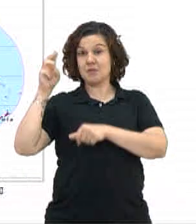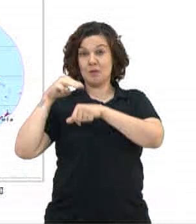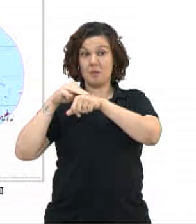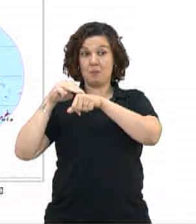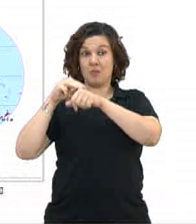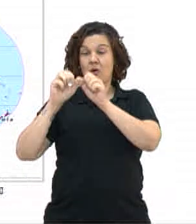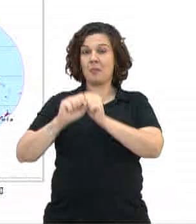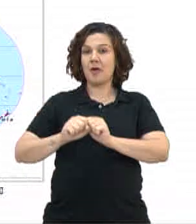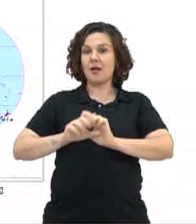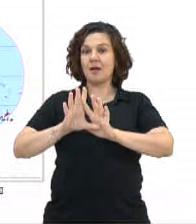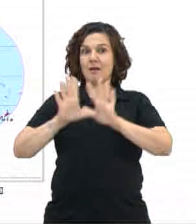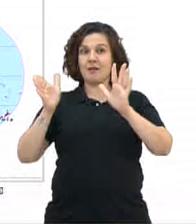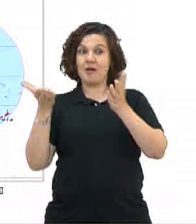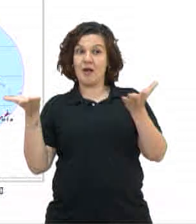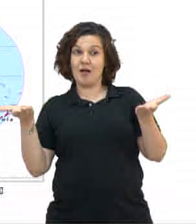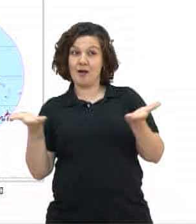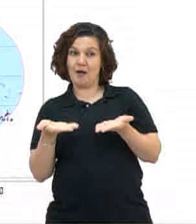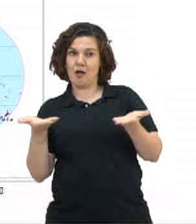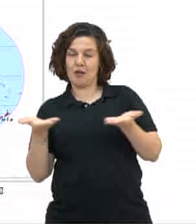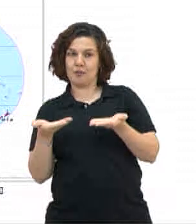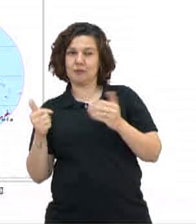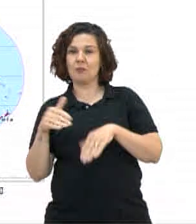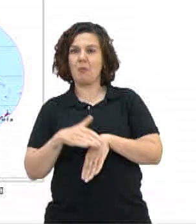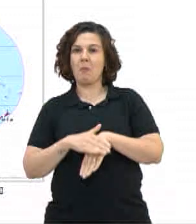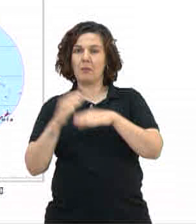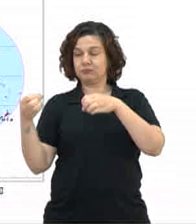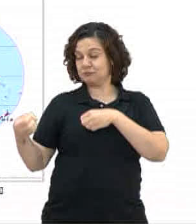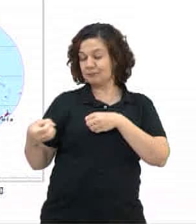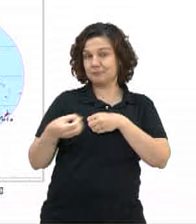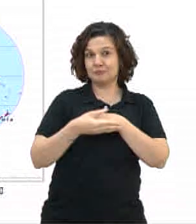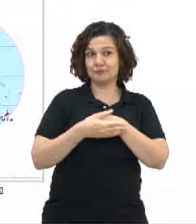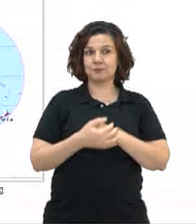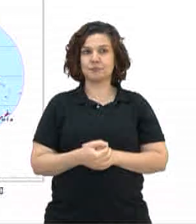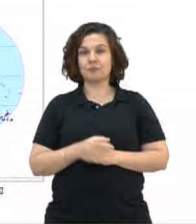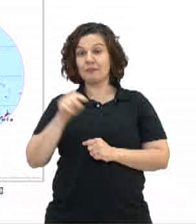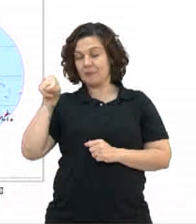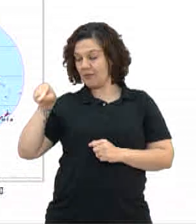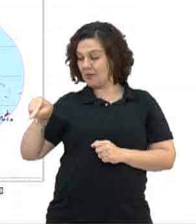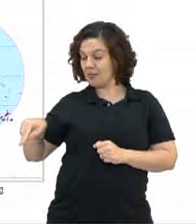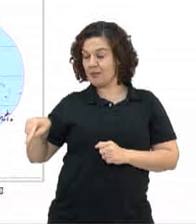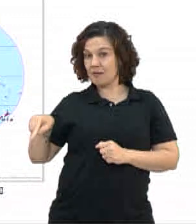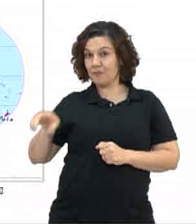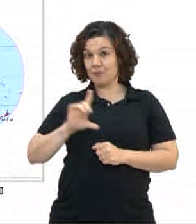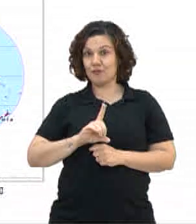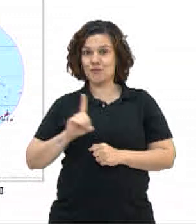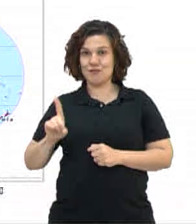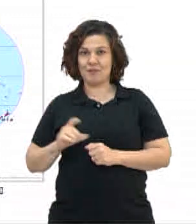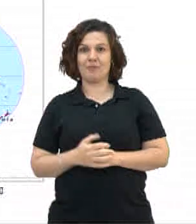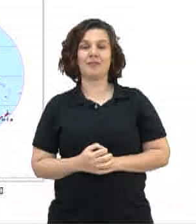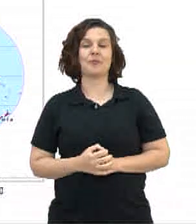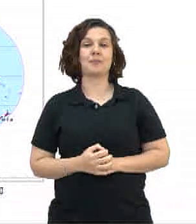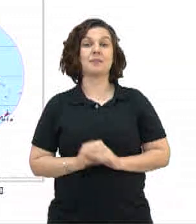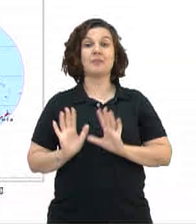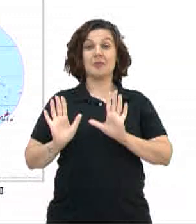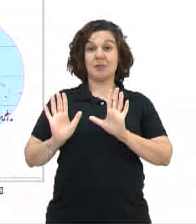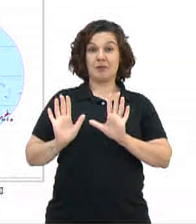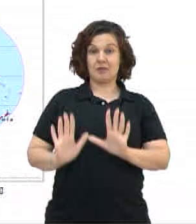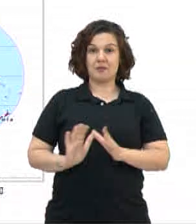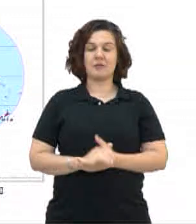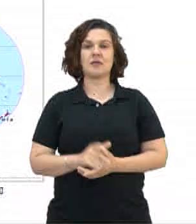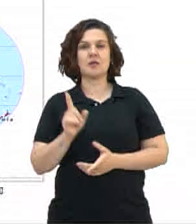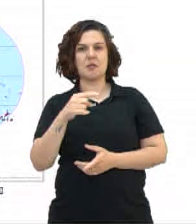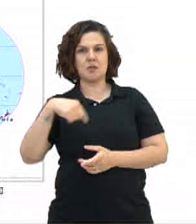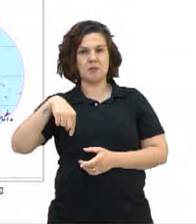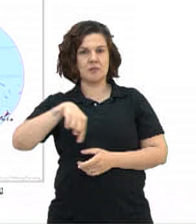até a mais atual, as mais contemporâneas, no canto inferior direito da sua tela. Então é importante